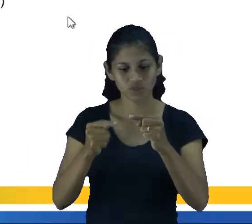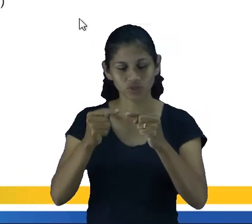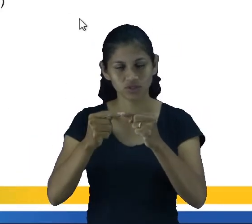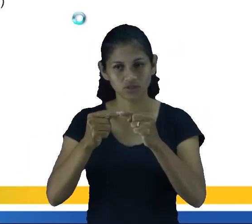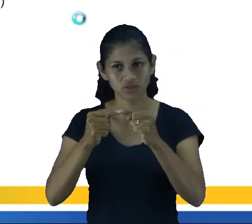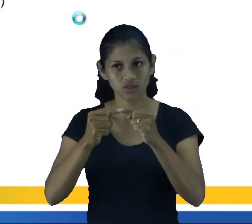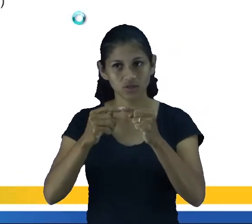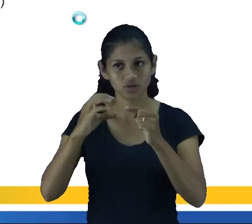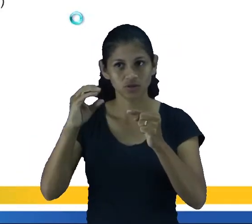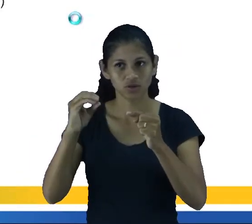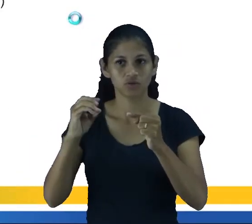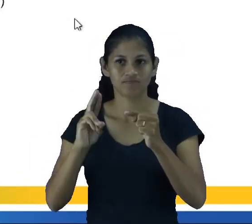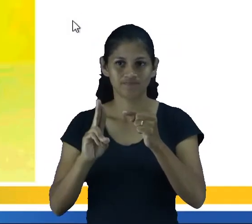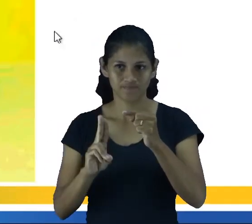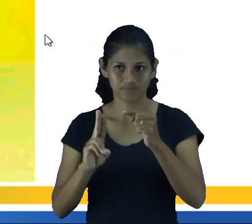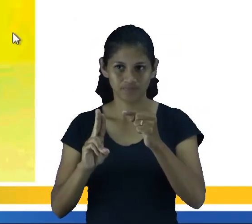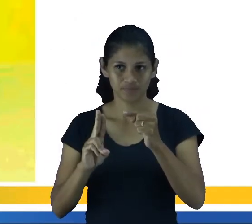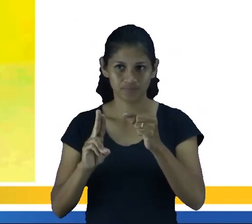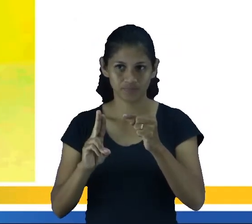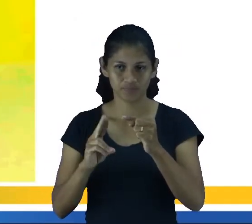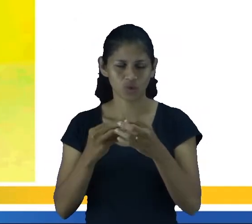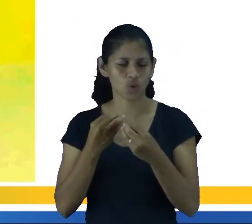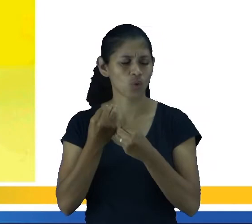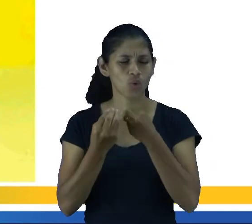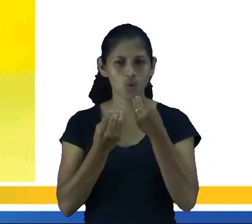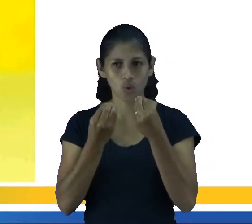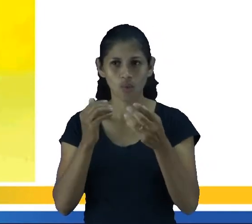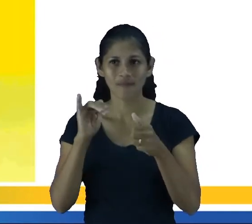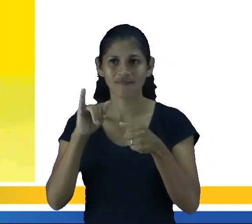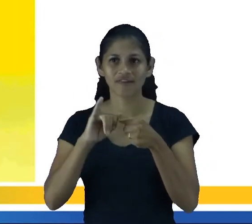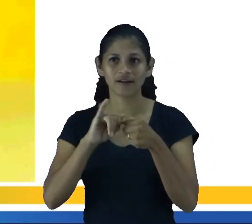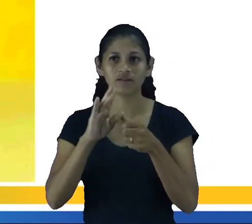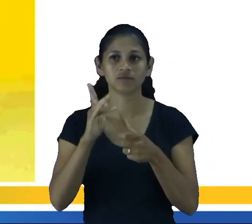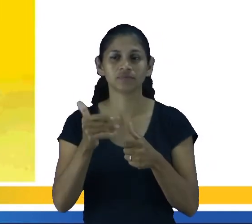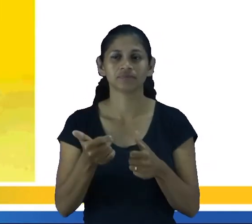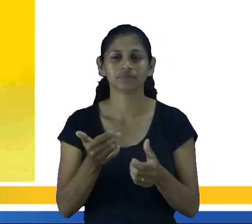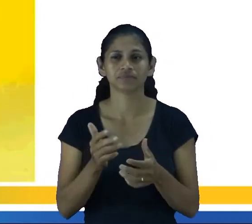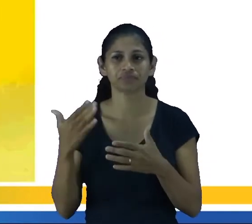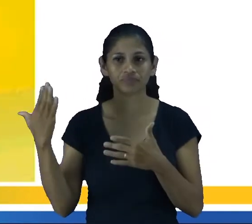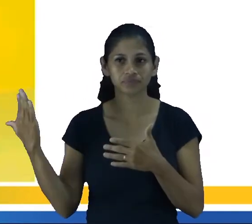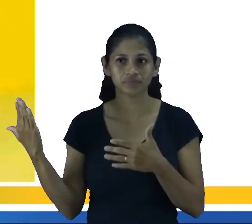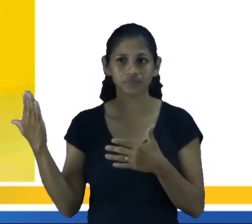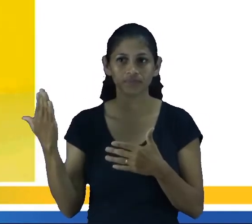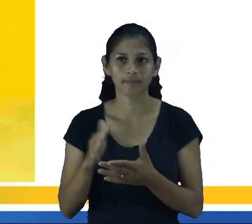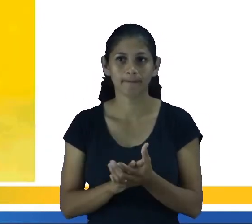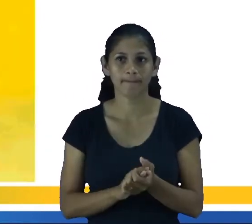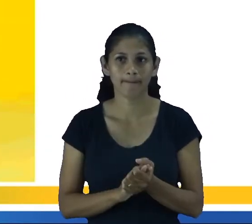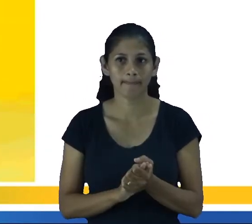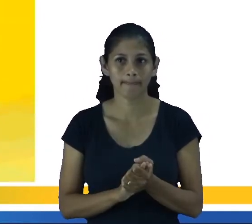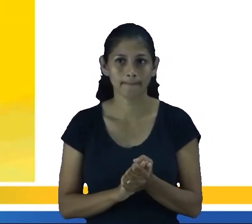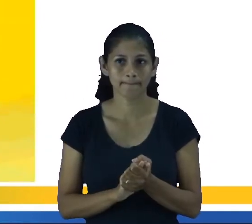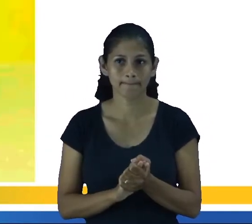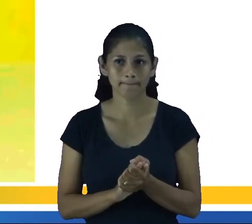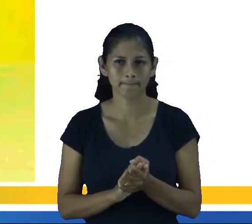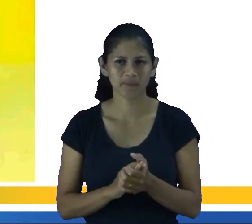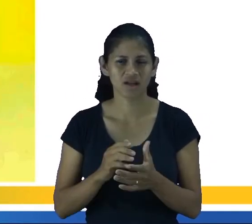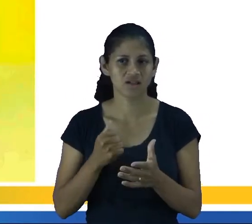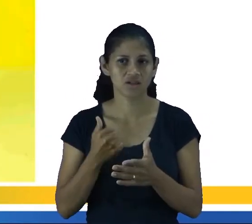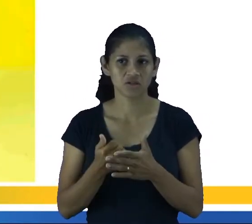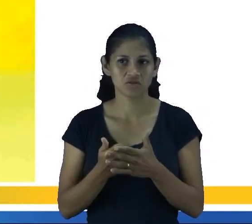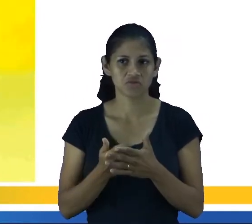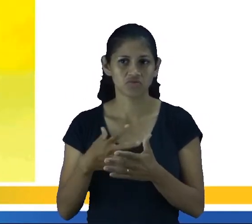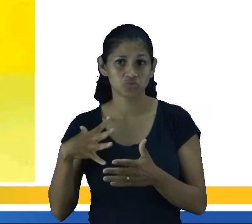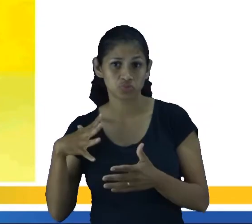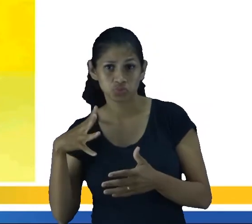Então, vamos ver como que funciona essa reação aqui. Então, olha que legal. Lógico que essa reação, ela foi acelerada